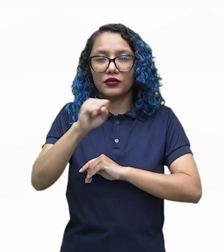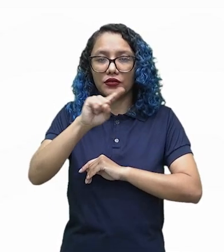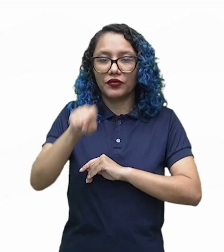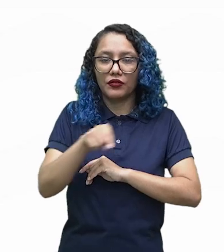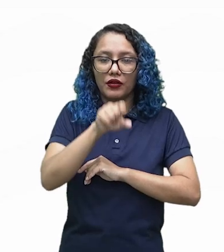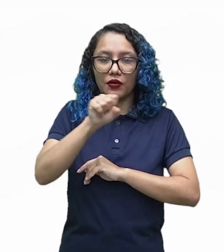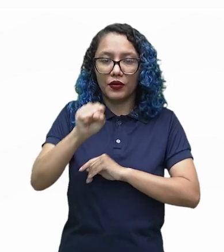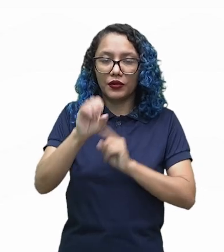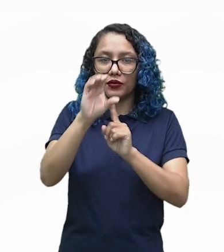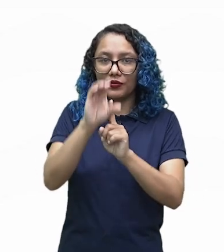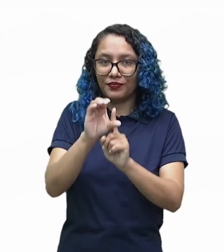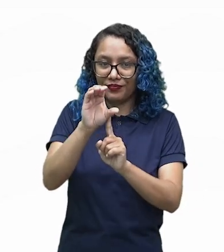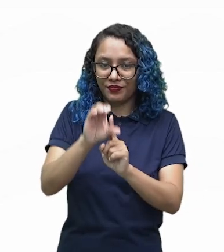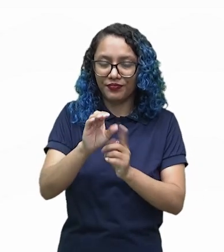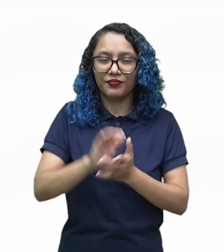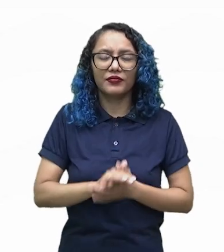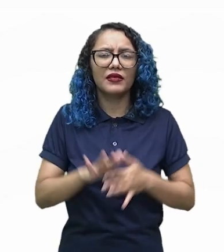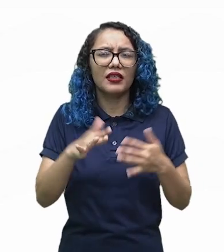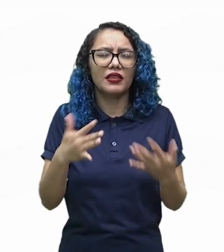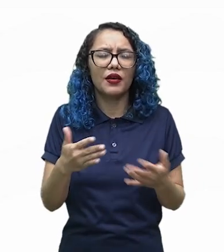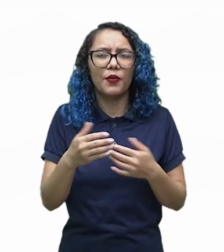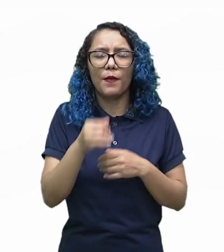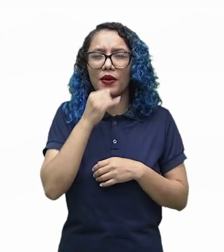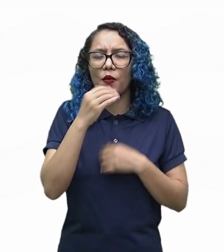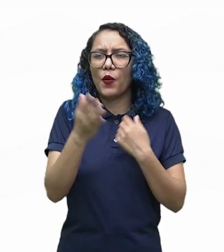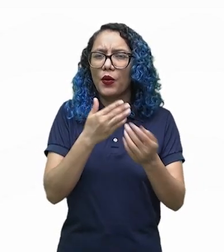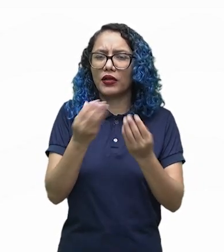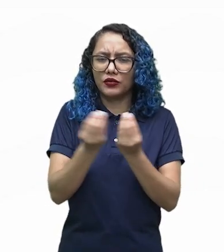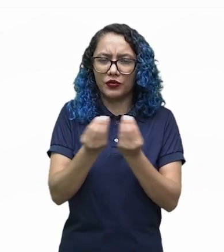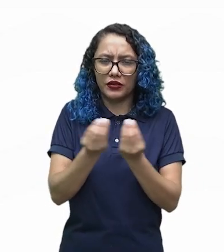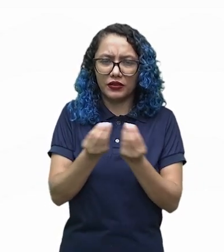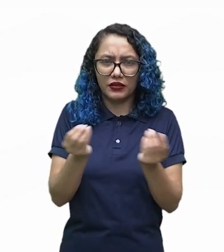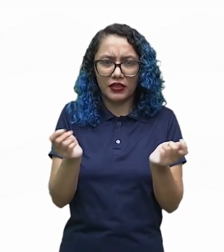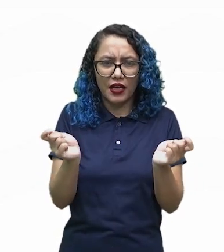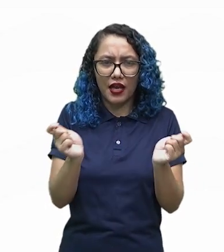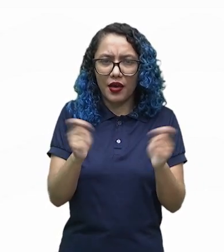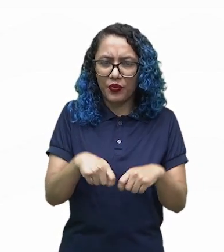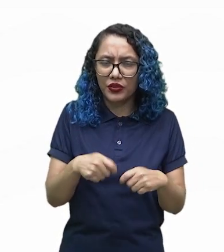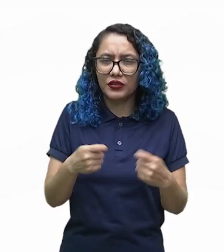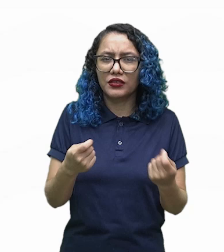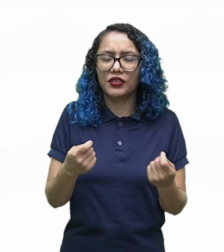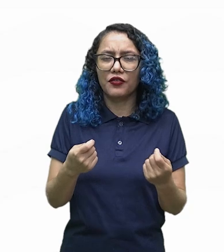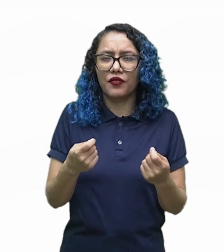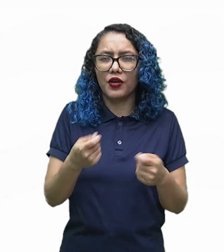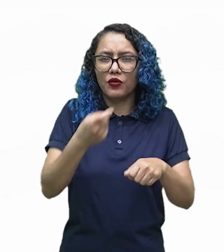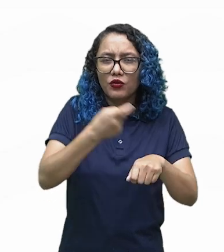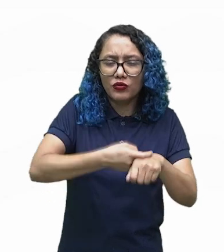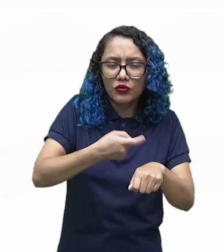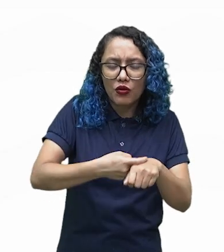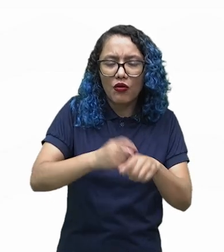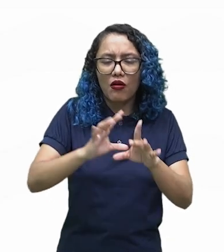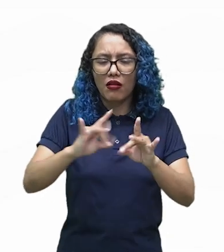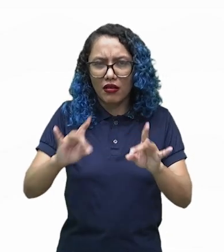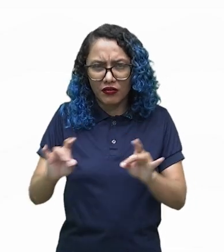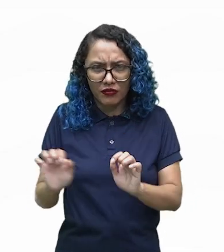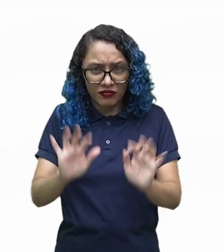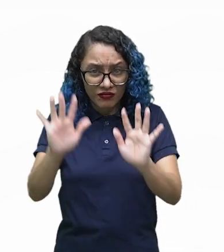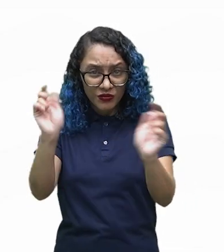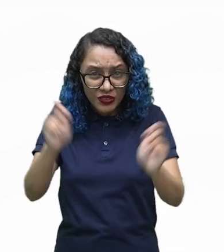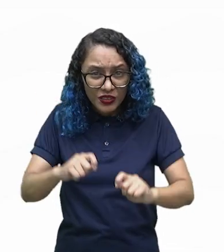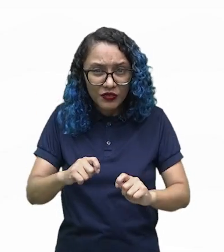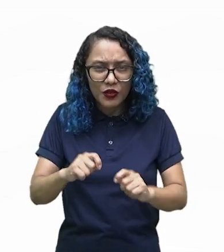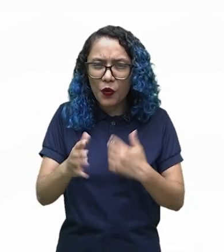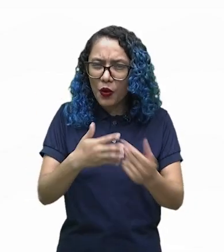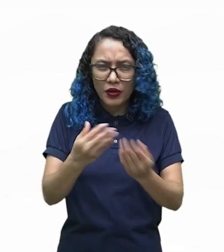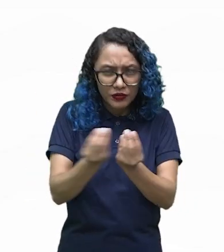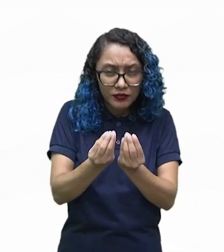graus Celsius, tá bom? Professora, a senhora quer dizer que qualquer substância pode se apresentar no estado sólido, líquido, gasoso?